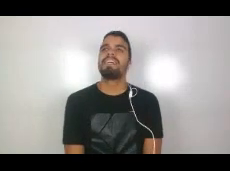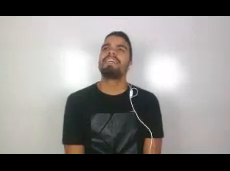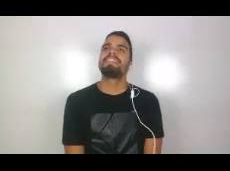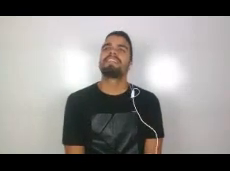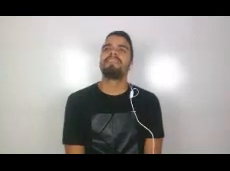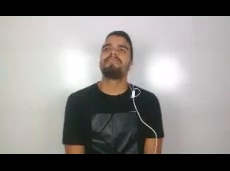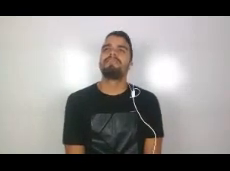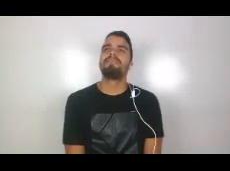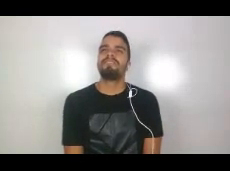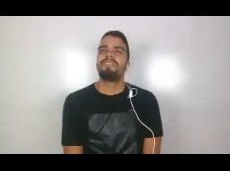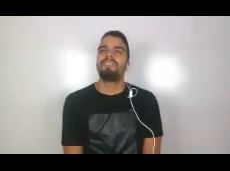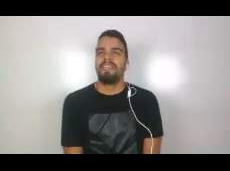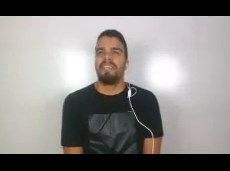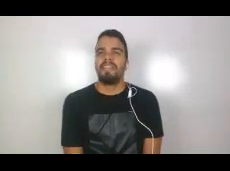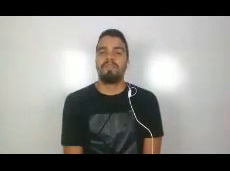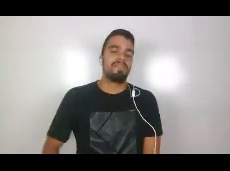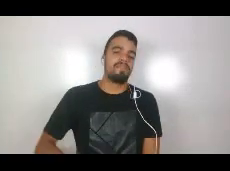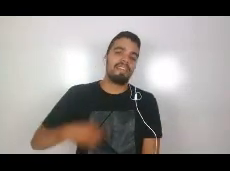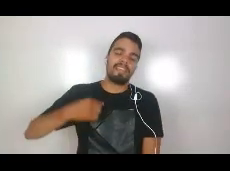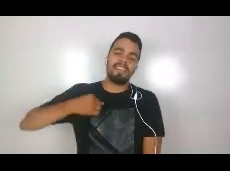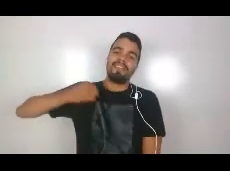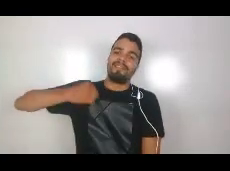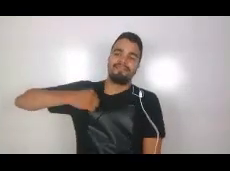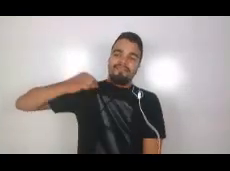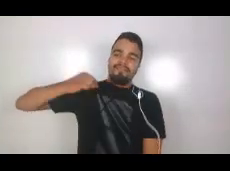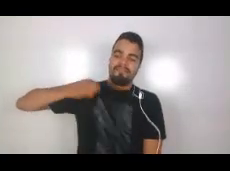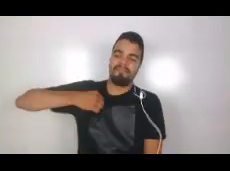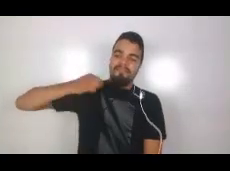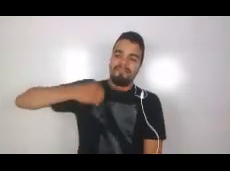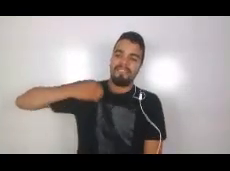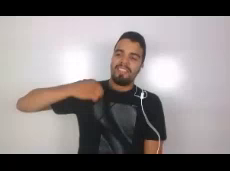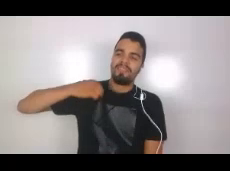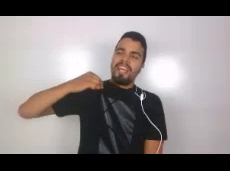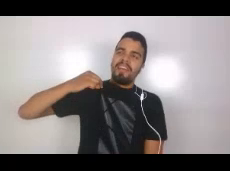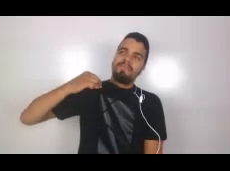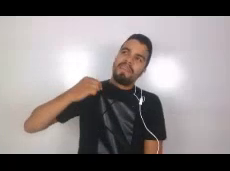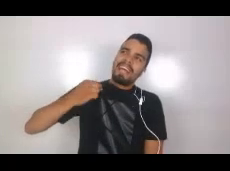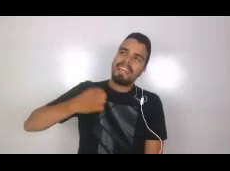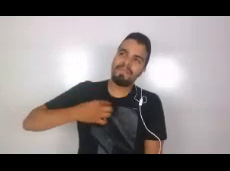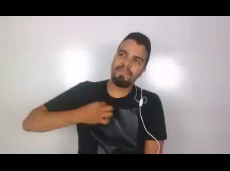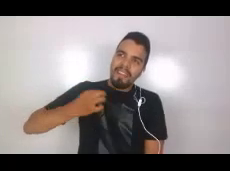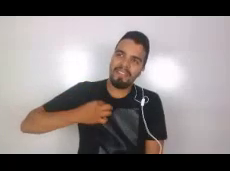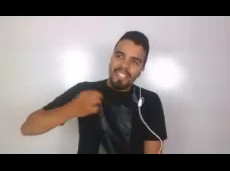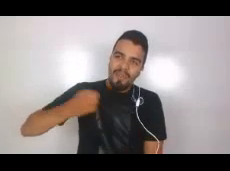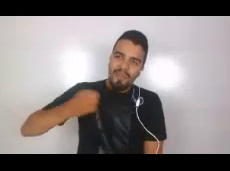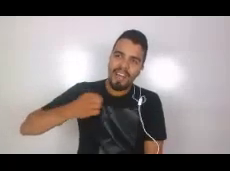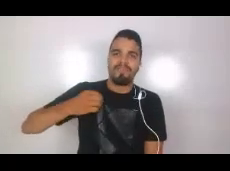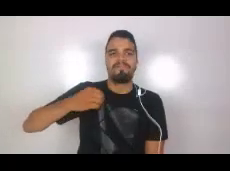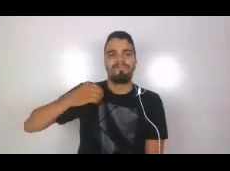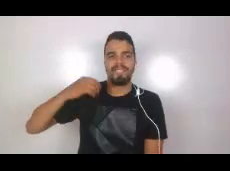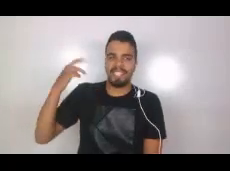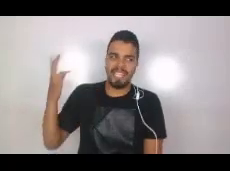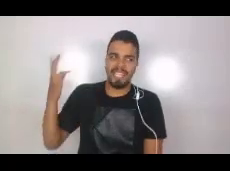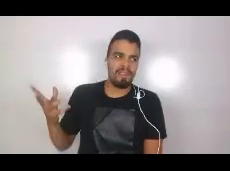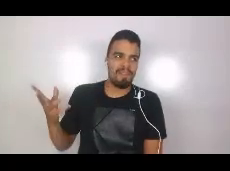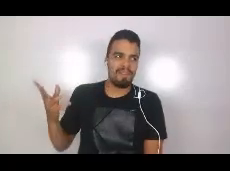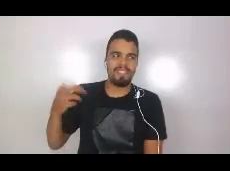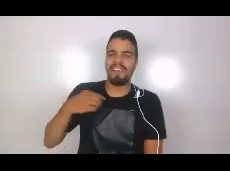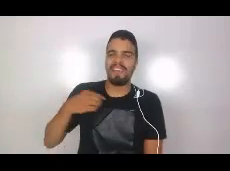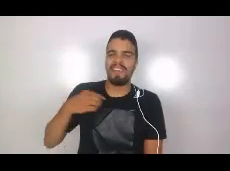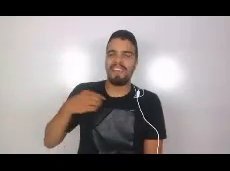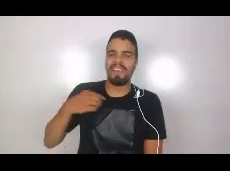icônico. Então, por exemplo, isso aqui, ó, o que é para vestuário?